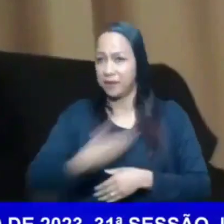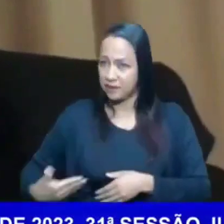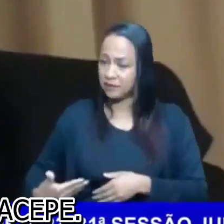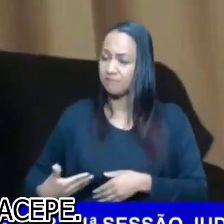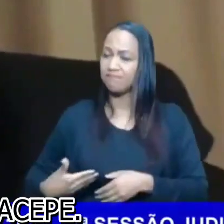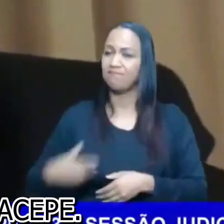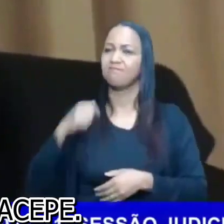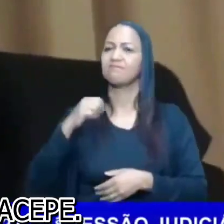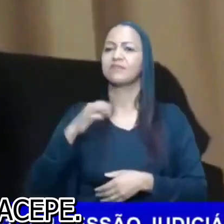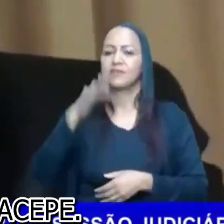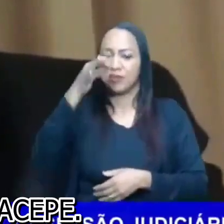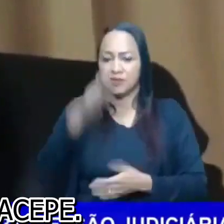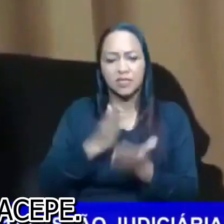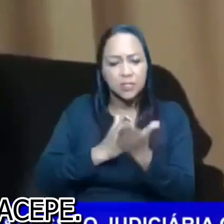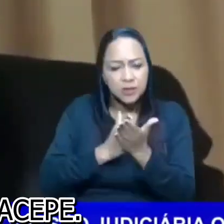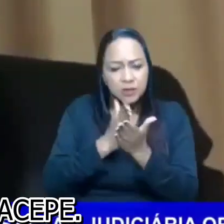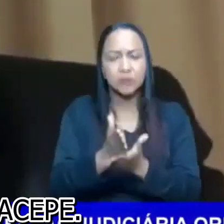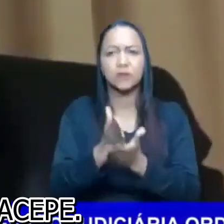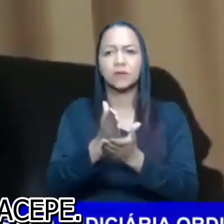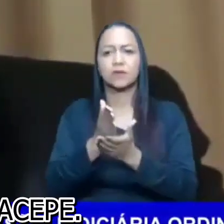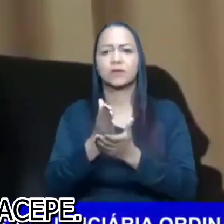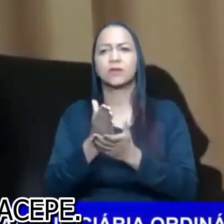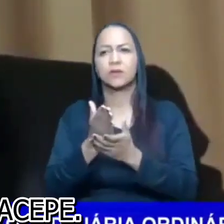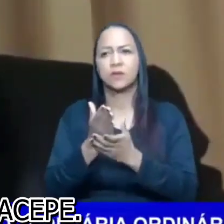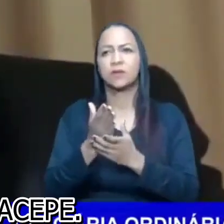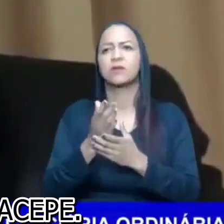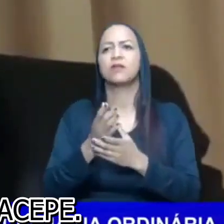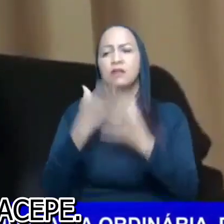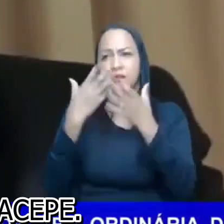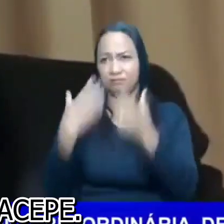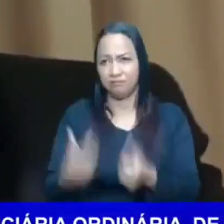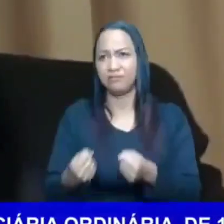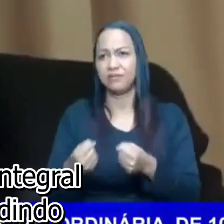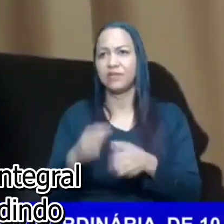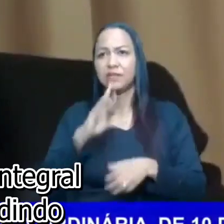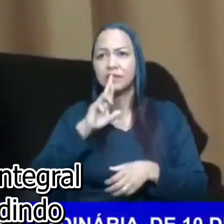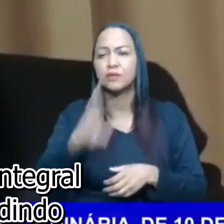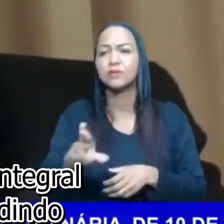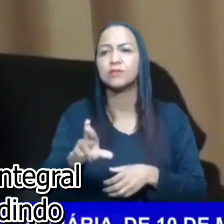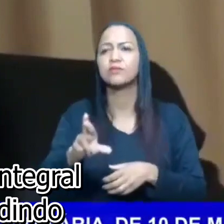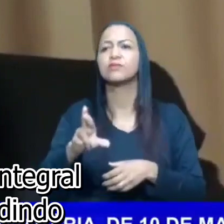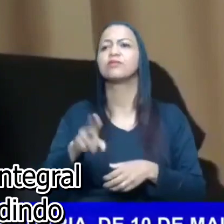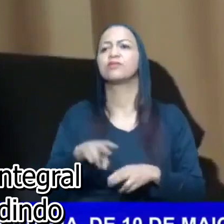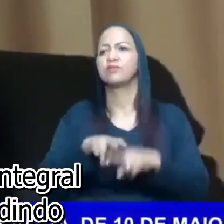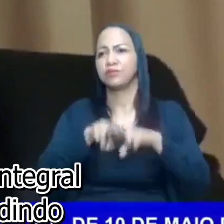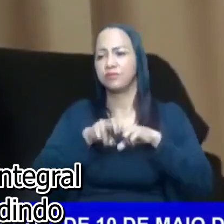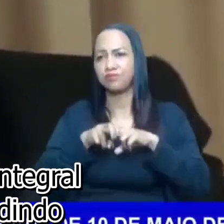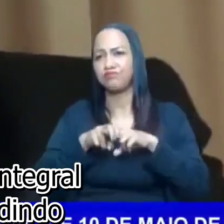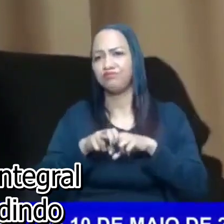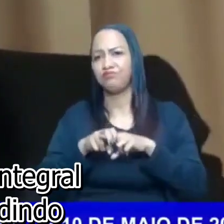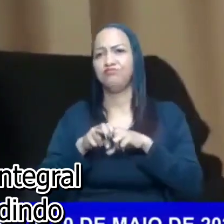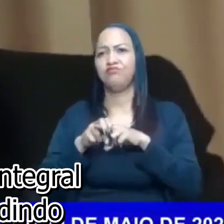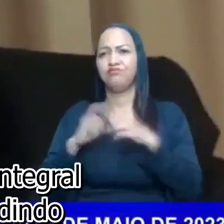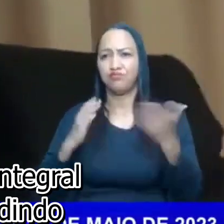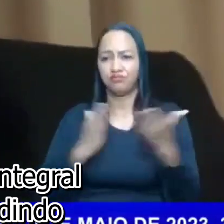delongas, integralmente o parecer do nosso núcleo do NACEP, portanto, votando no sentido da aprovação